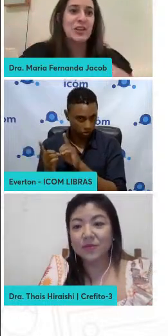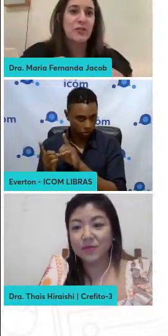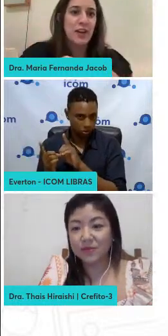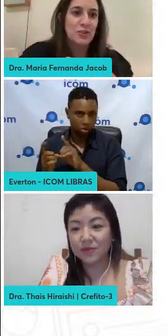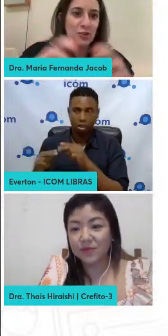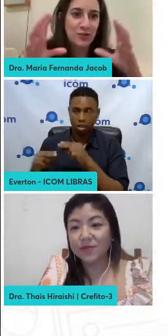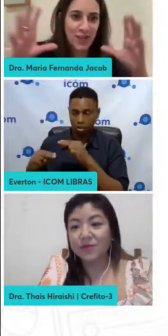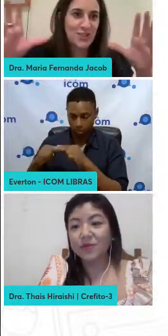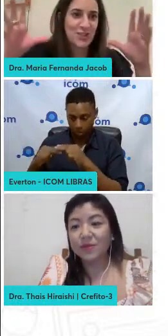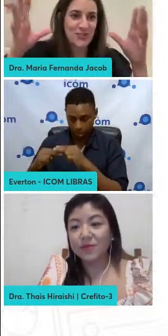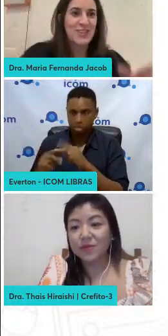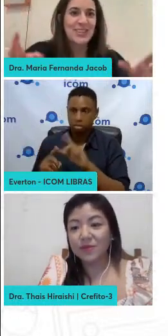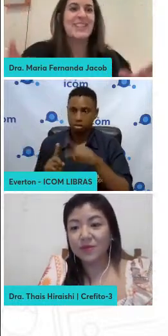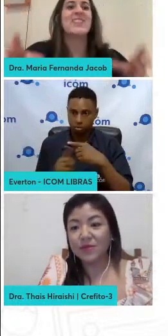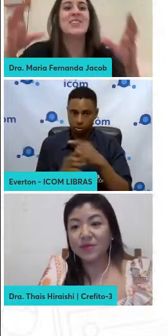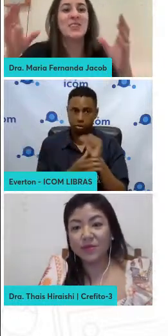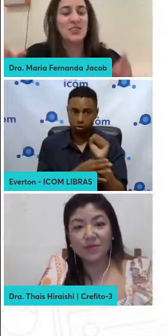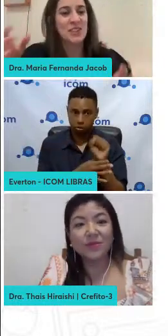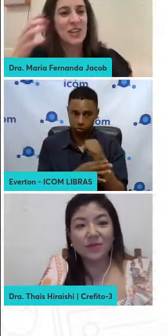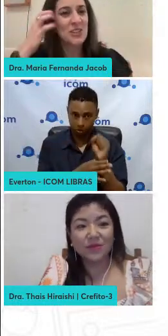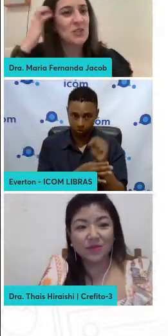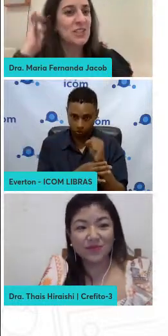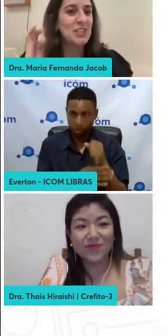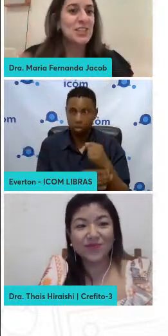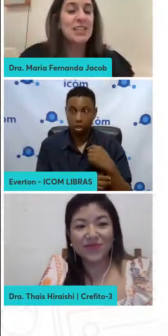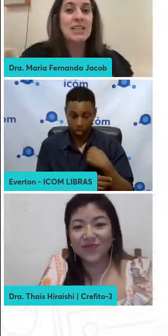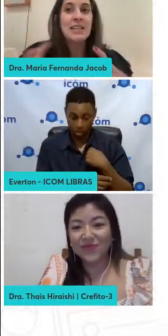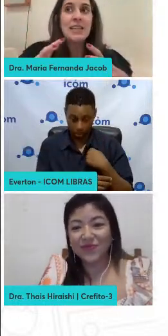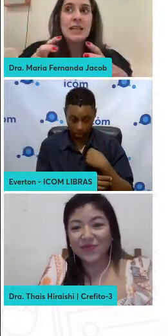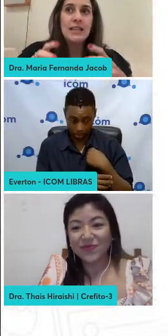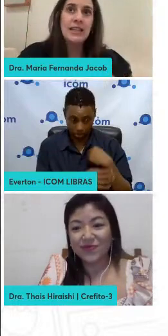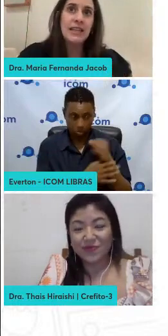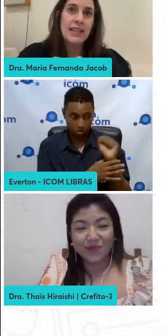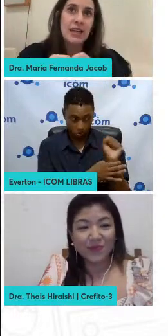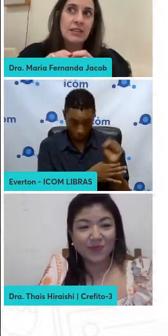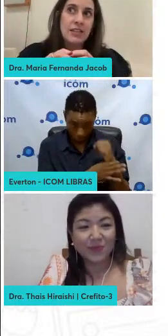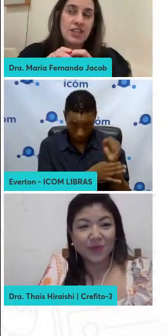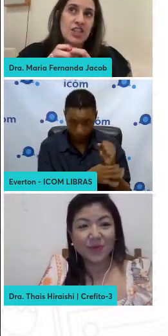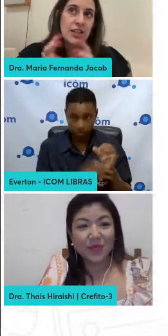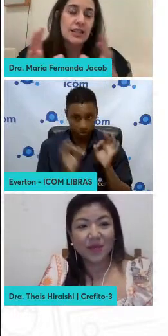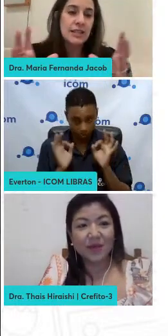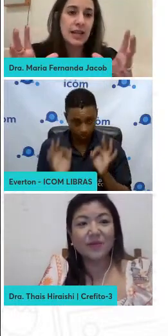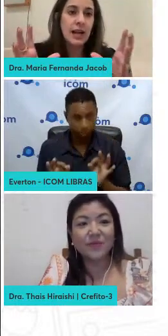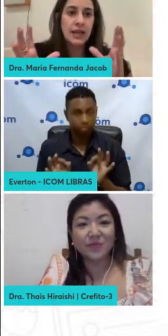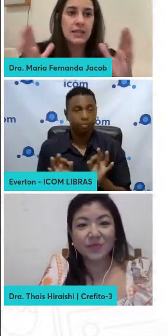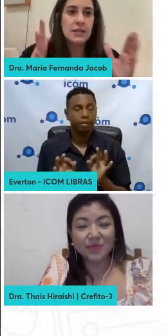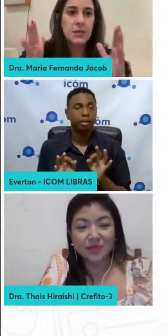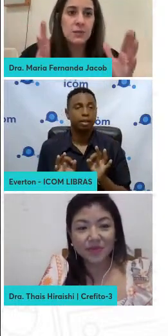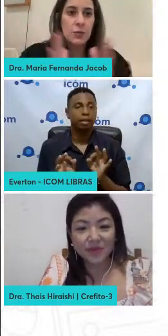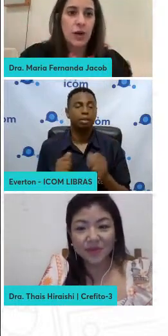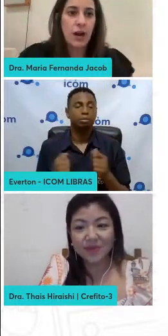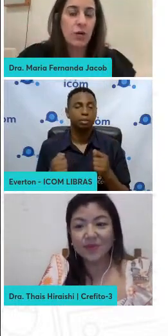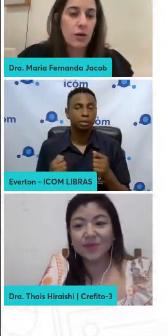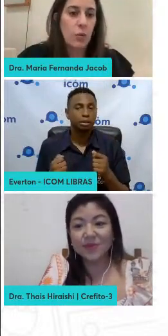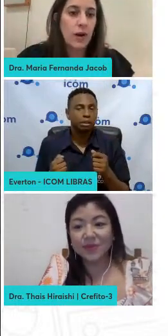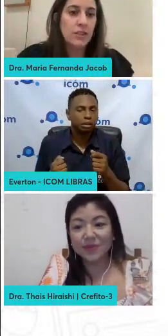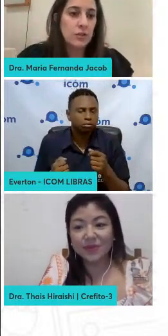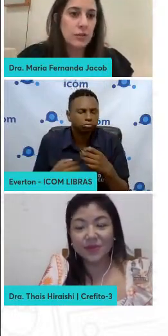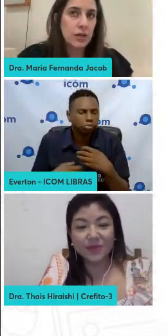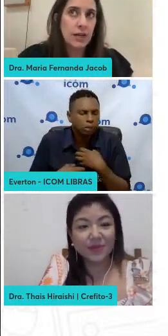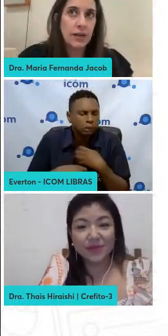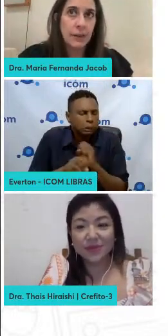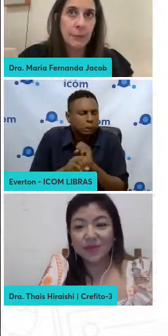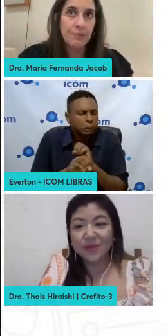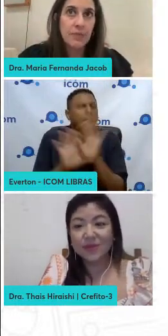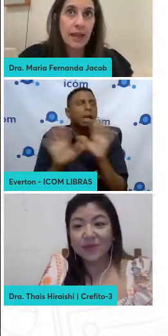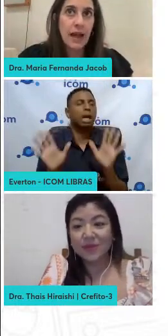né, eu sou fisioterapeuta, eu atuo na ortopedia, e a gente tem que ter essa clareza mesmo